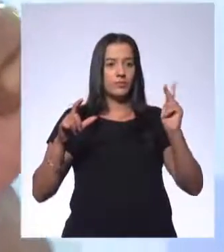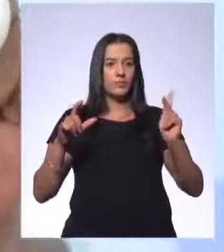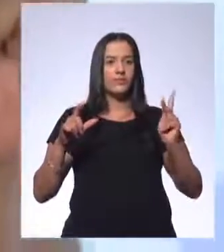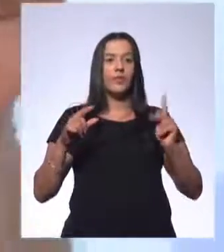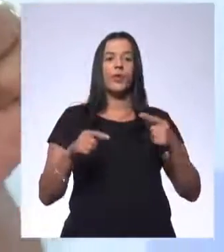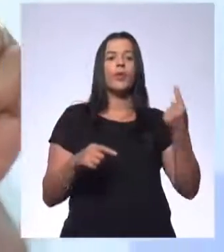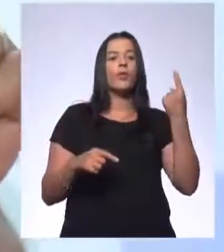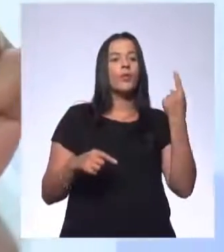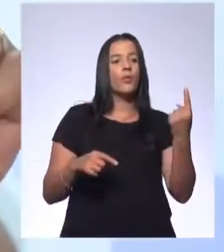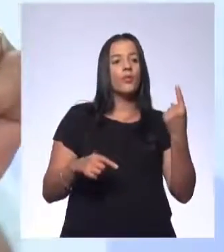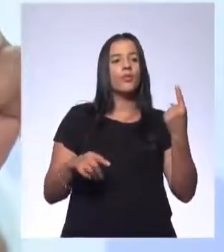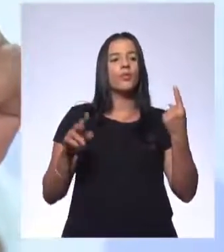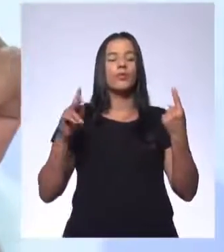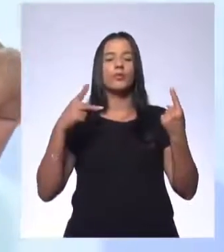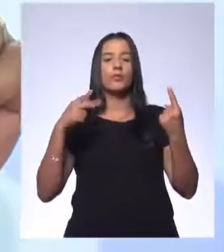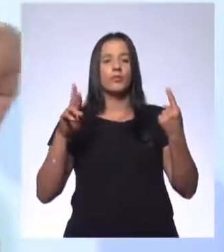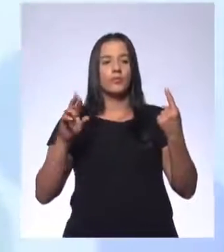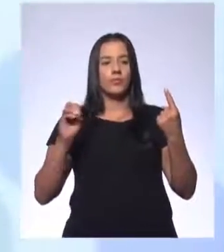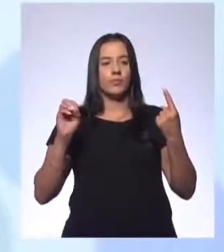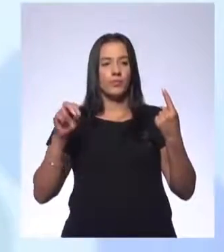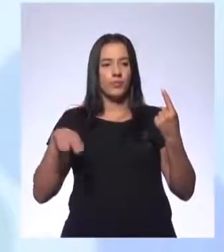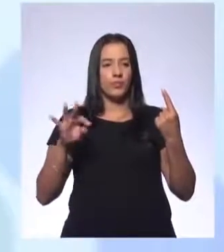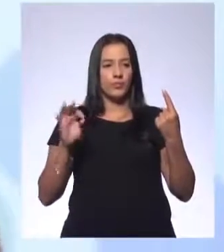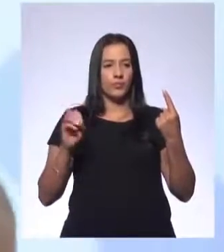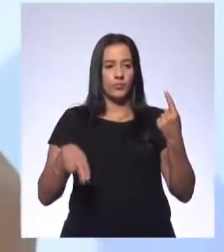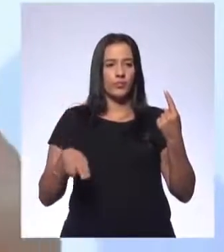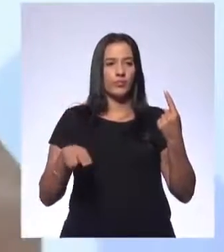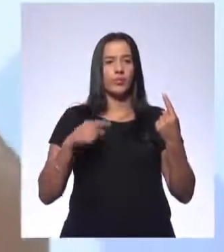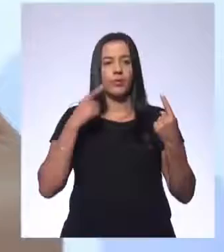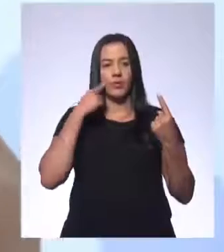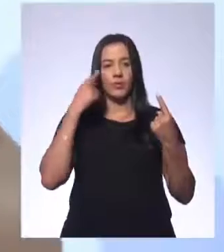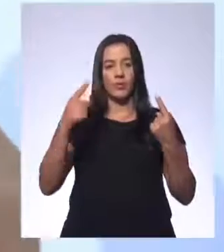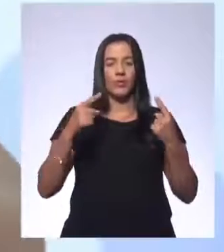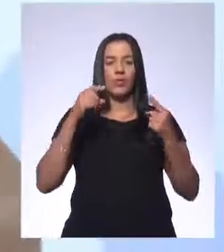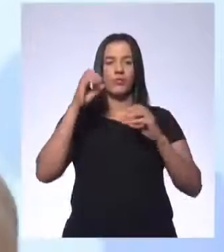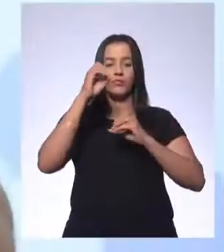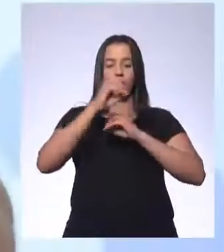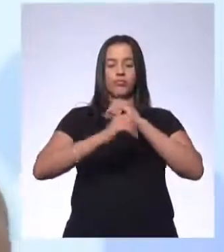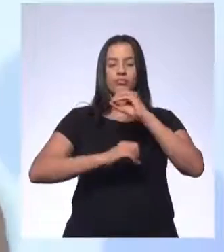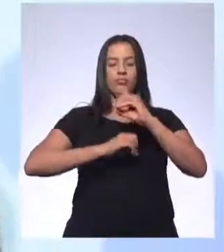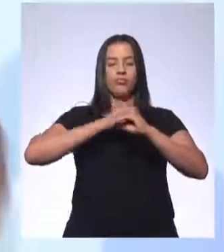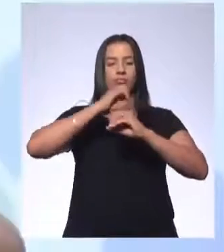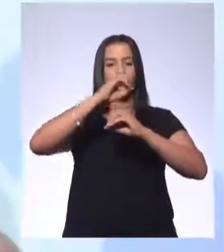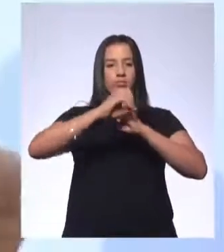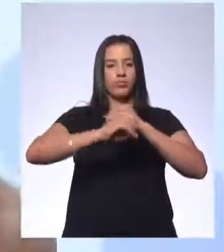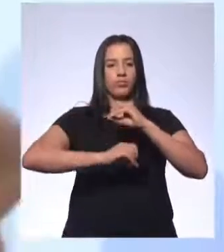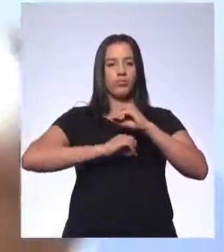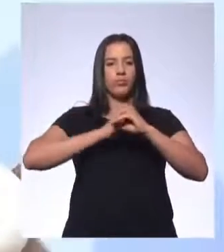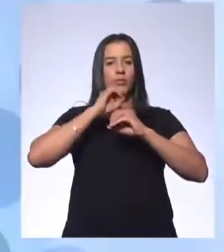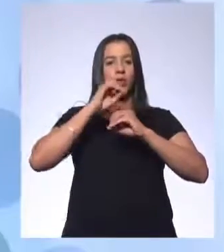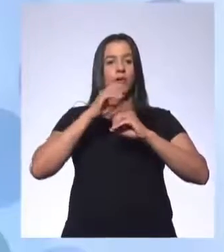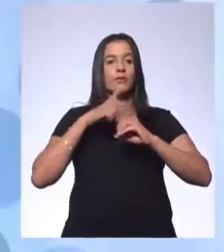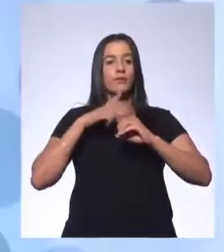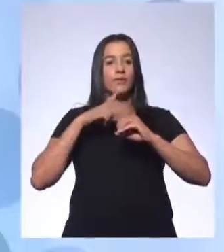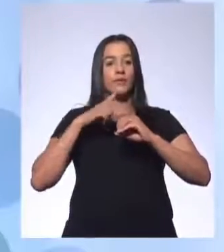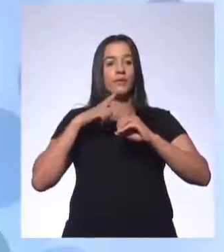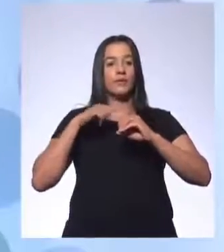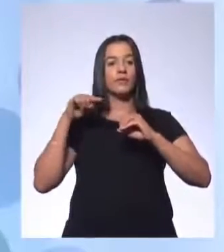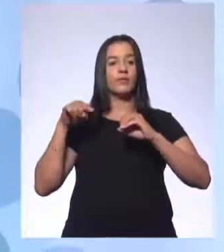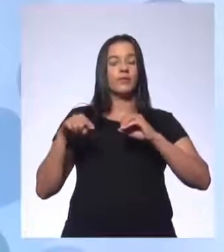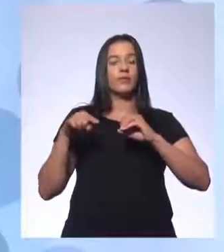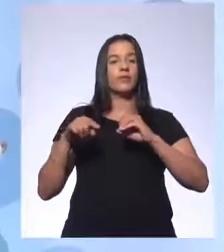um elétron e um próton, se você conseguir juntar esses dois carinhas aqui em órbita e tal, você já vai ter o átomo do